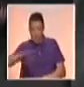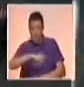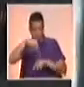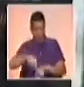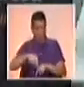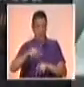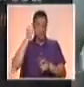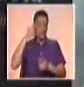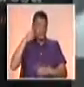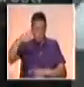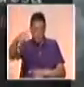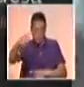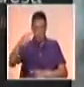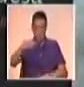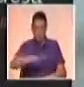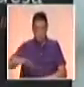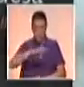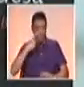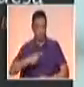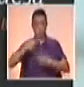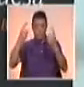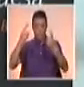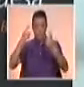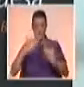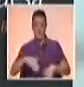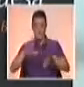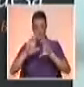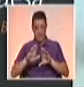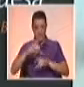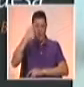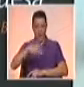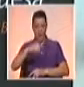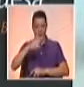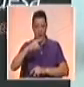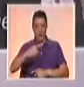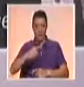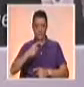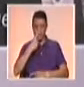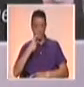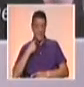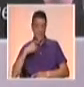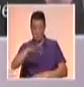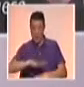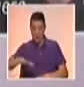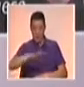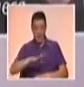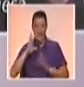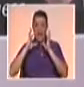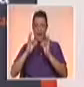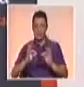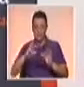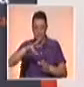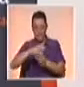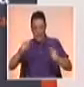encontre, especialmente se for um local público. No entanto, existem ainda muitas falhas nesta área, assim como no